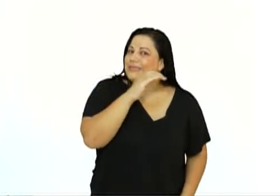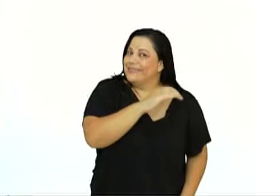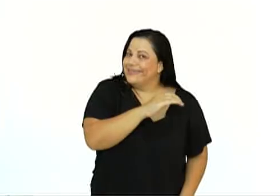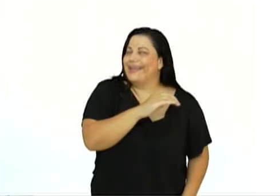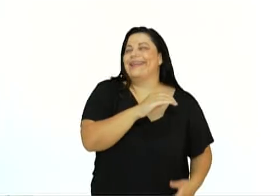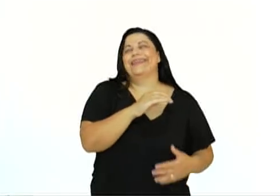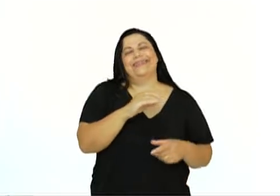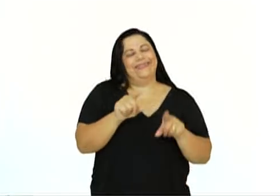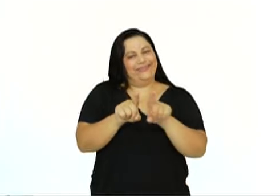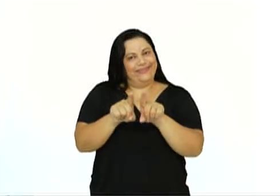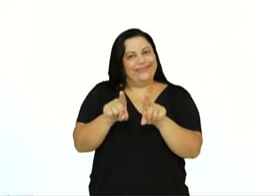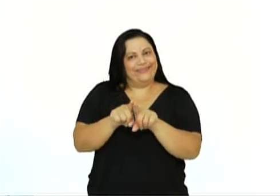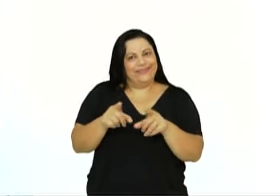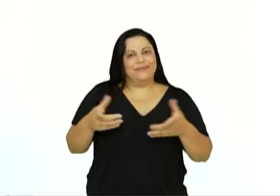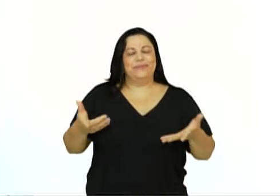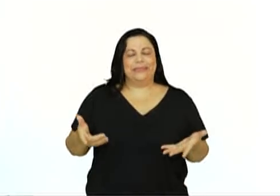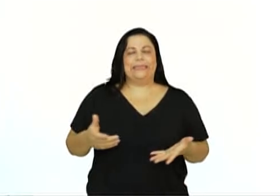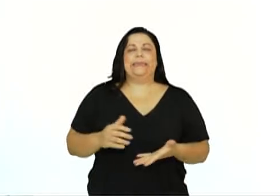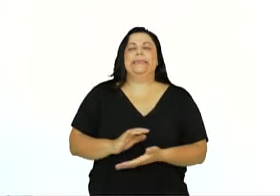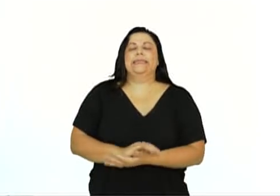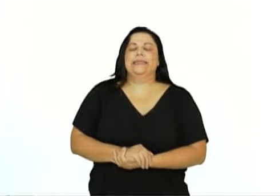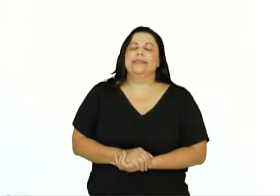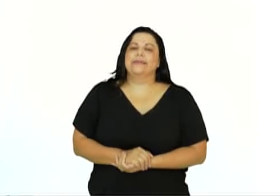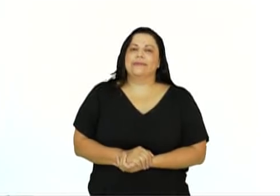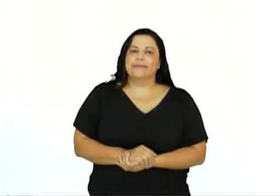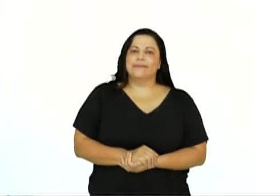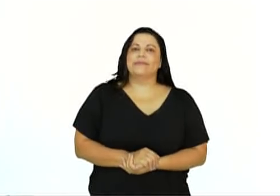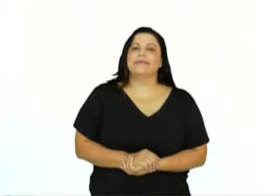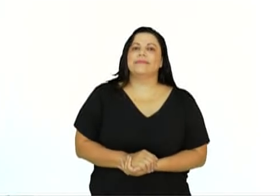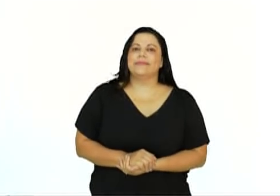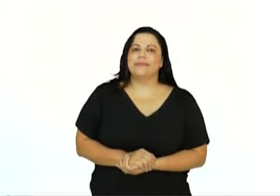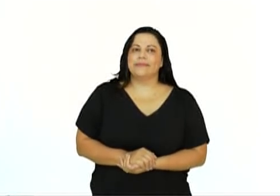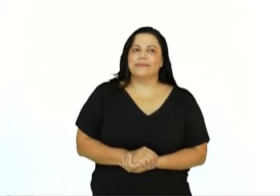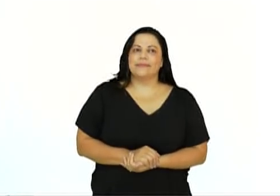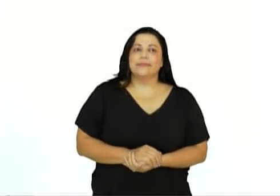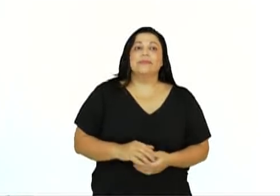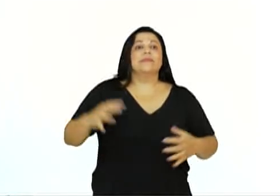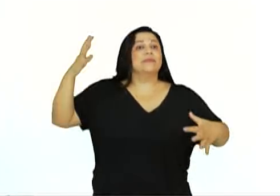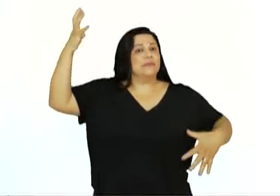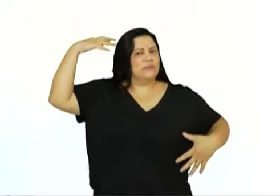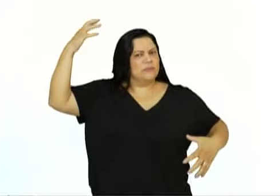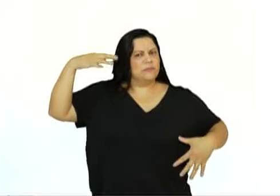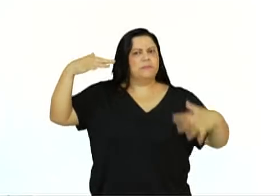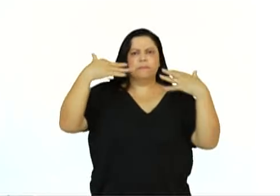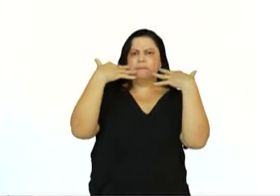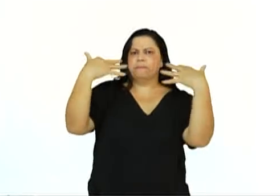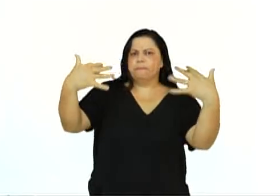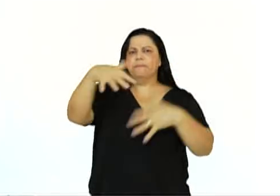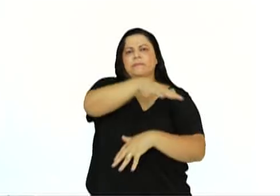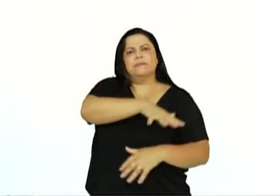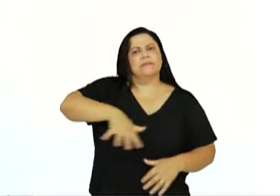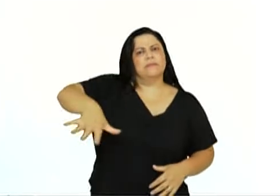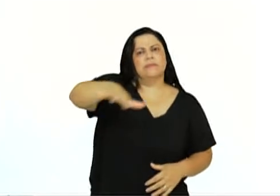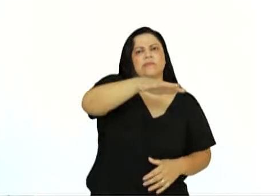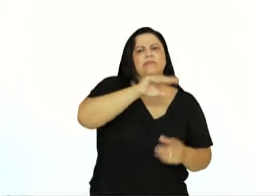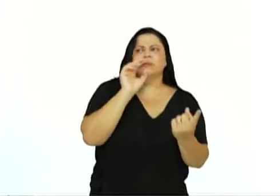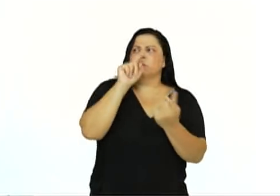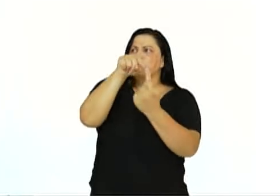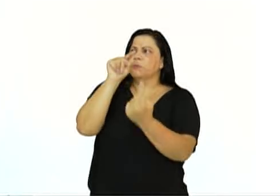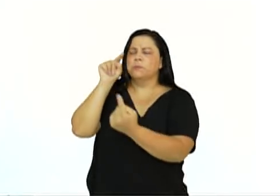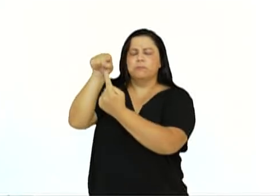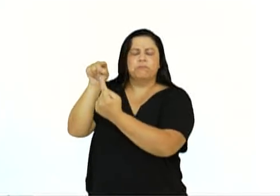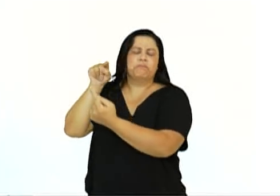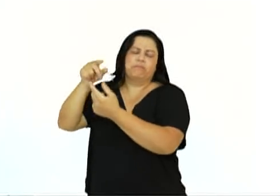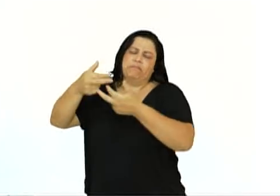chegar nesses termas e nessas casas de banho, né? Então os banhos públicos eles podiam ter diversas finalidades, como